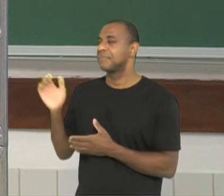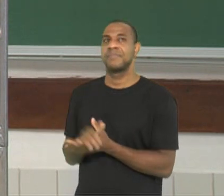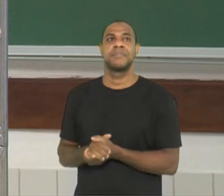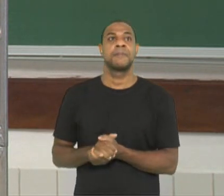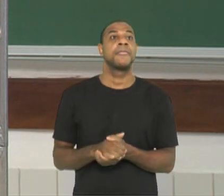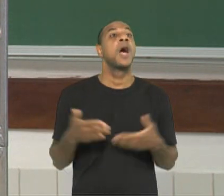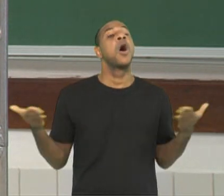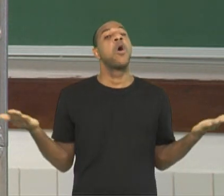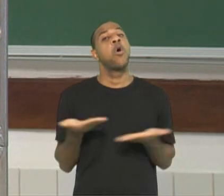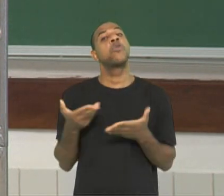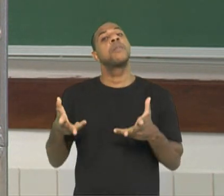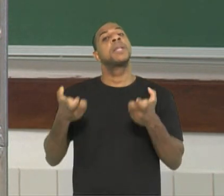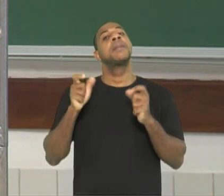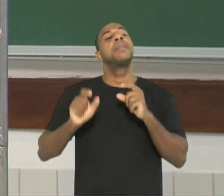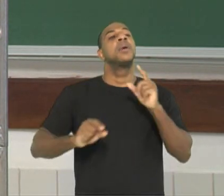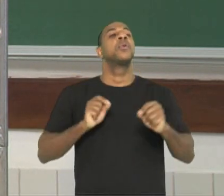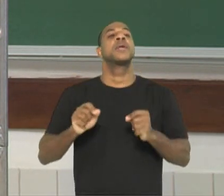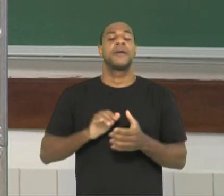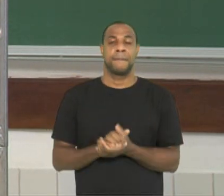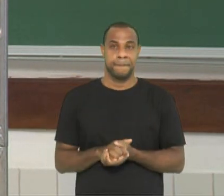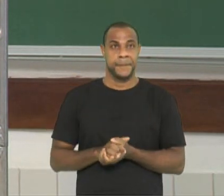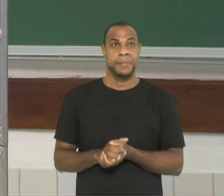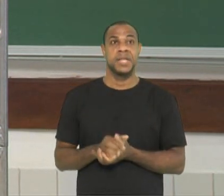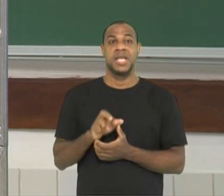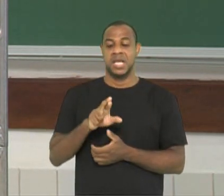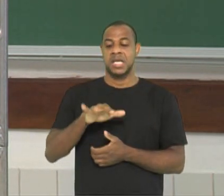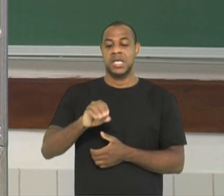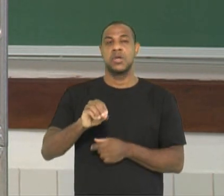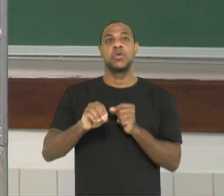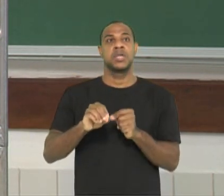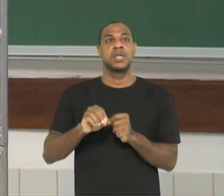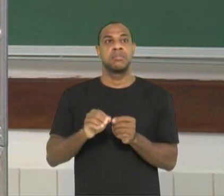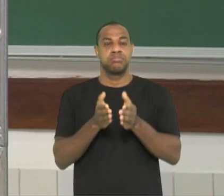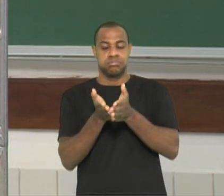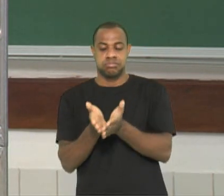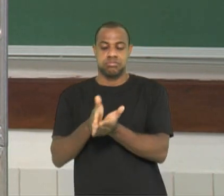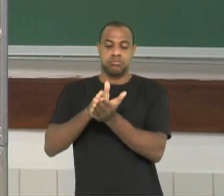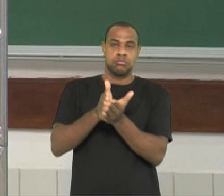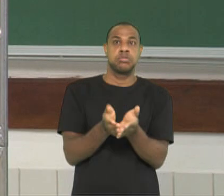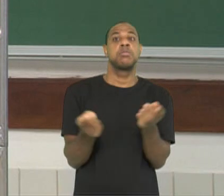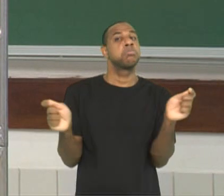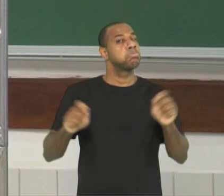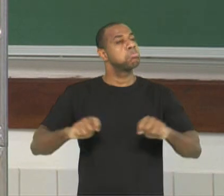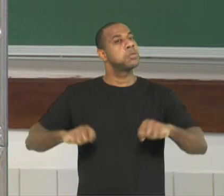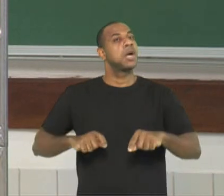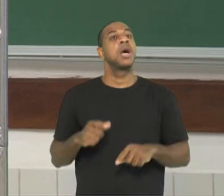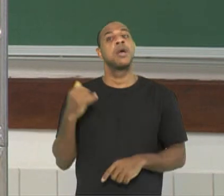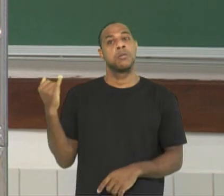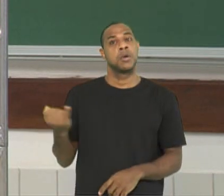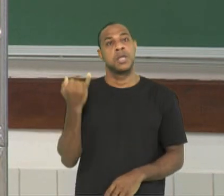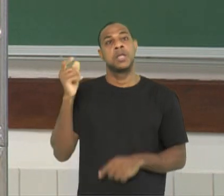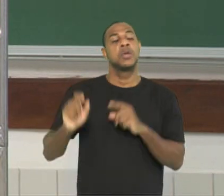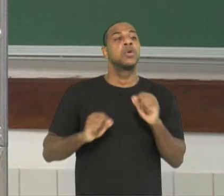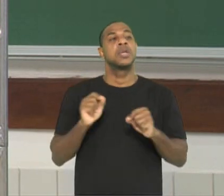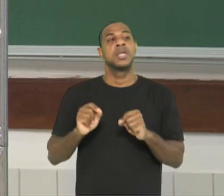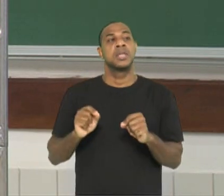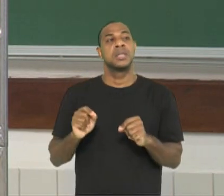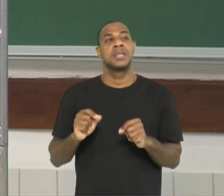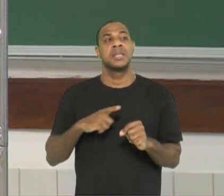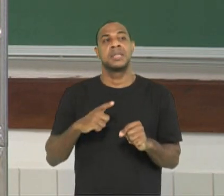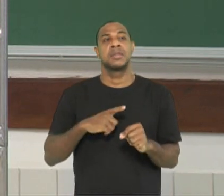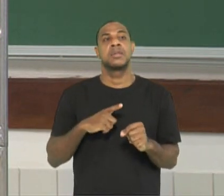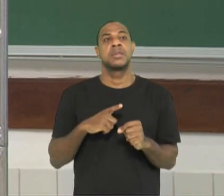Nós vamos perceber que, para que esses rios tornem-se navegáveis, é fundamental que hajam eclusas que funcionam